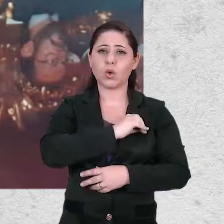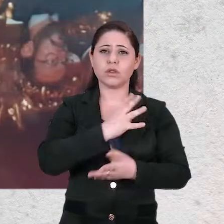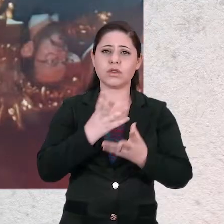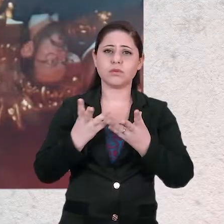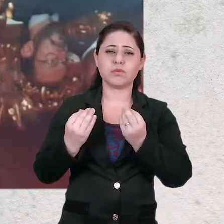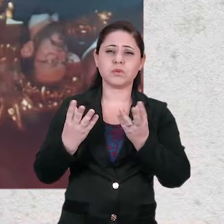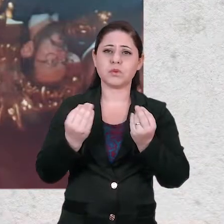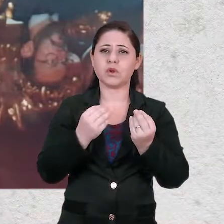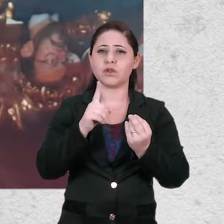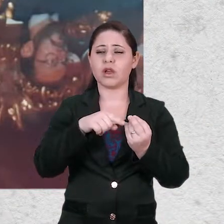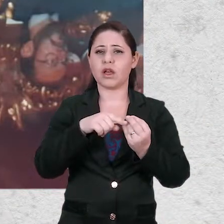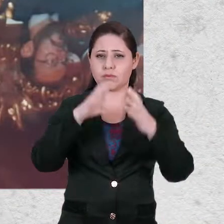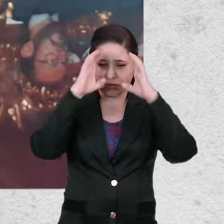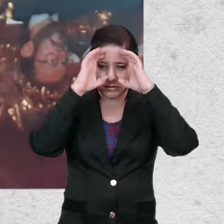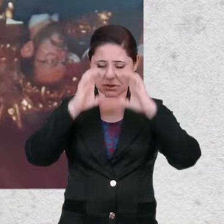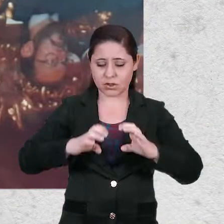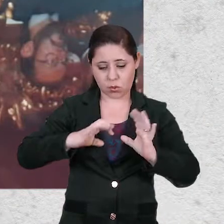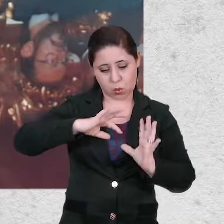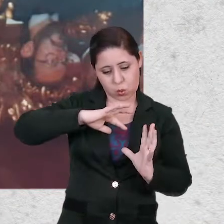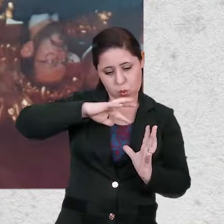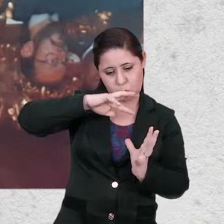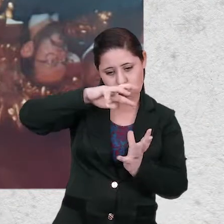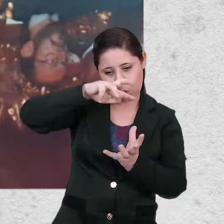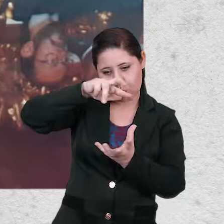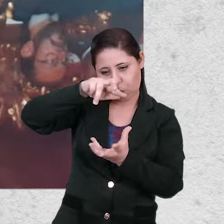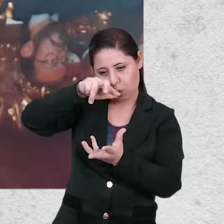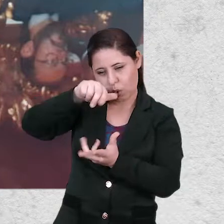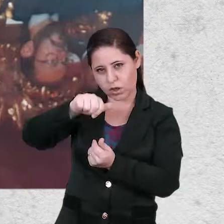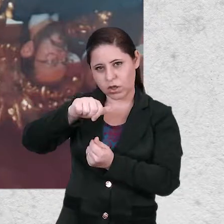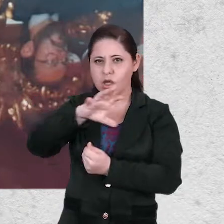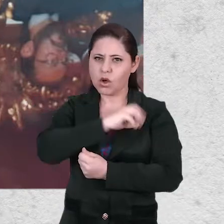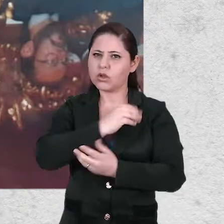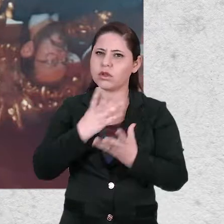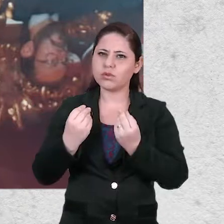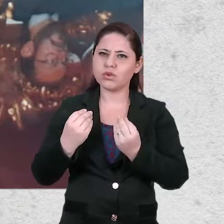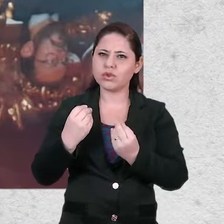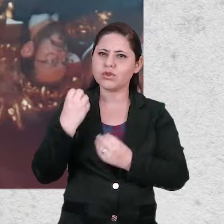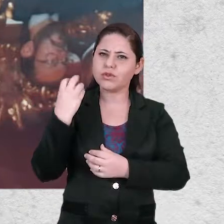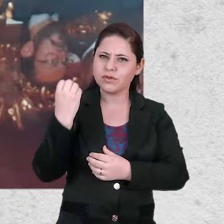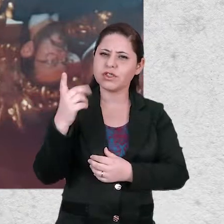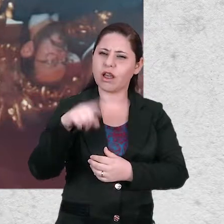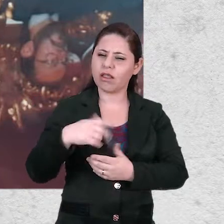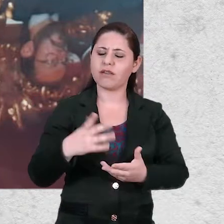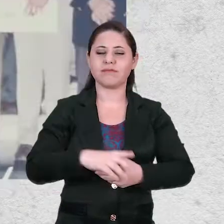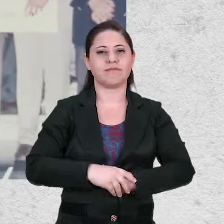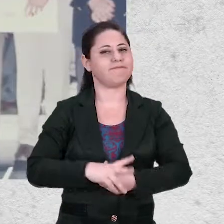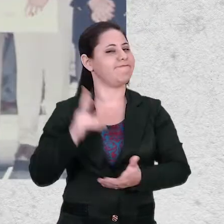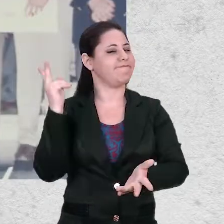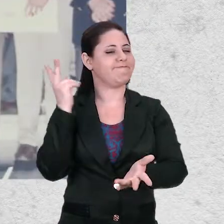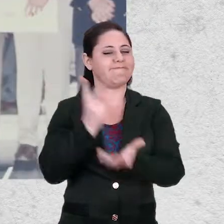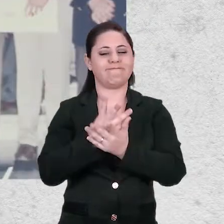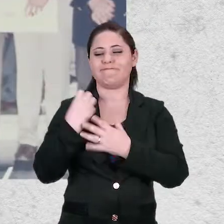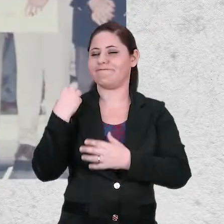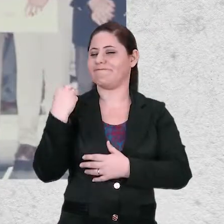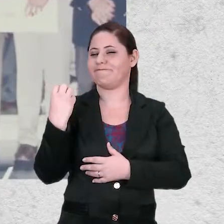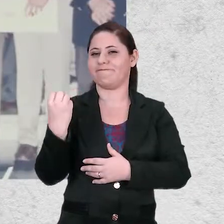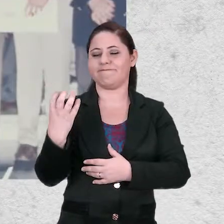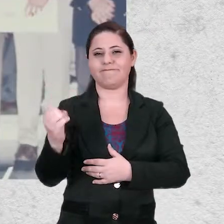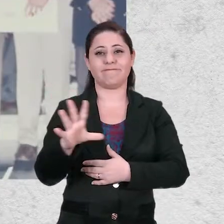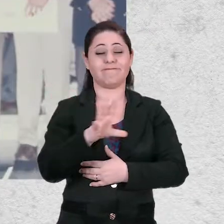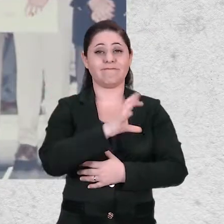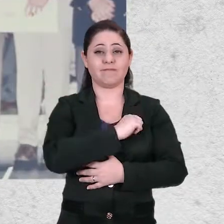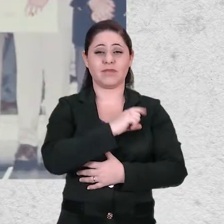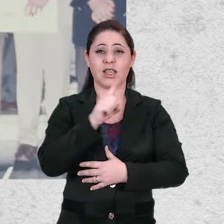ela que eu conheço, a questão de ser uma cidadã do mundo, sem exagero, né? Você gosta muito de viajar, né, Marisa? Ah, bom, sempre